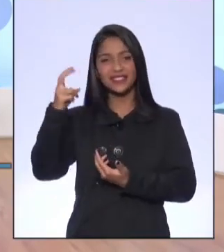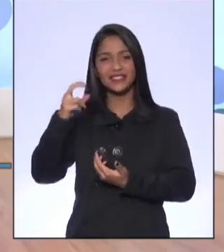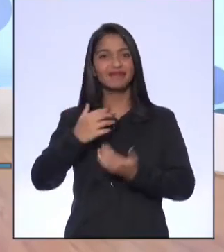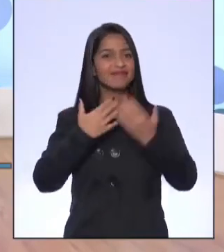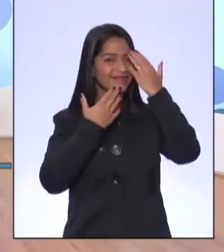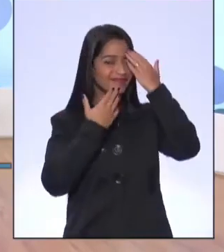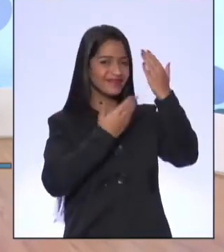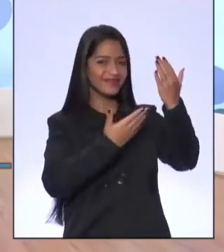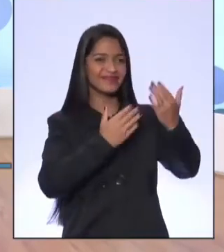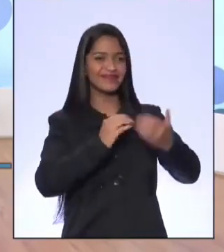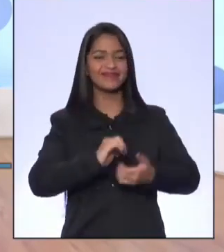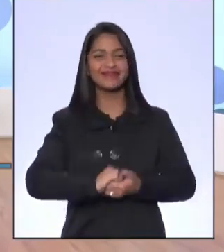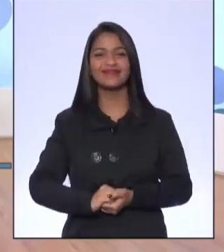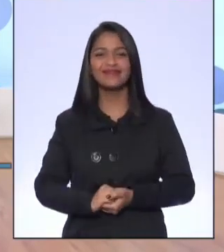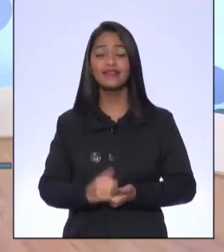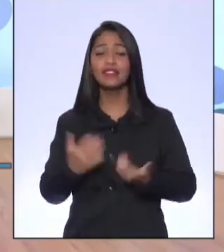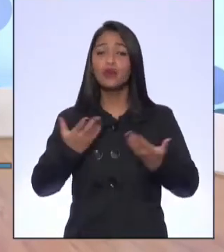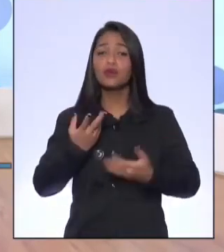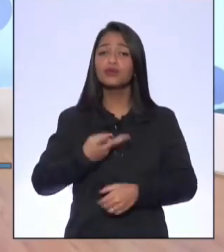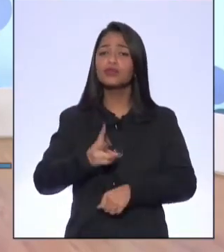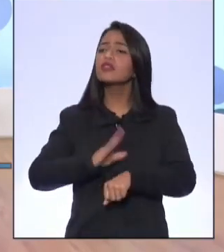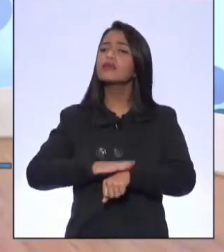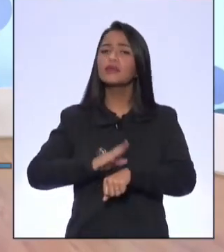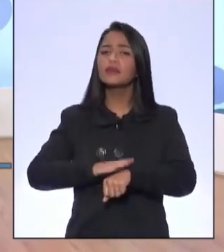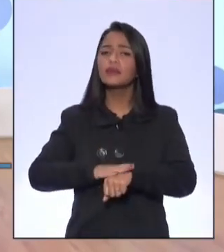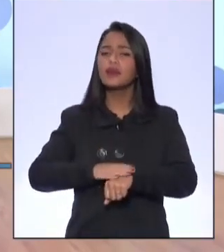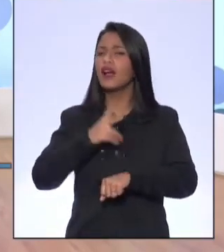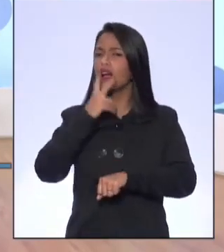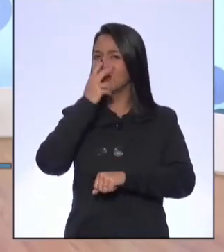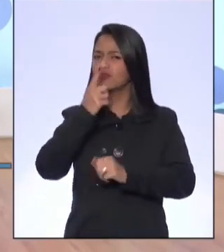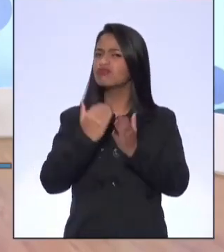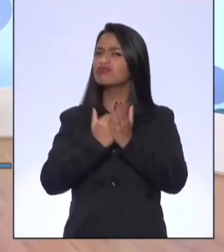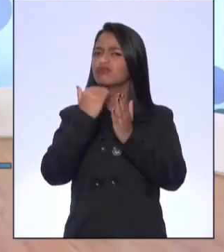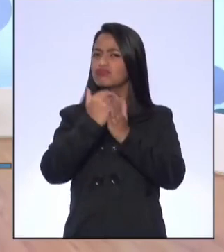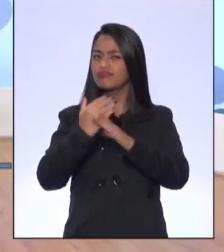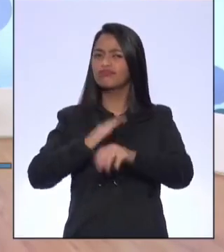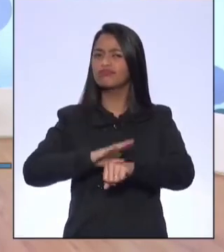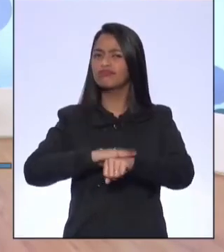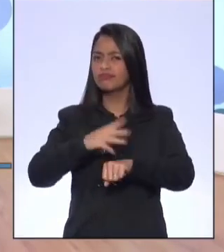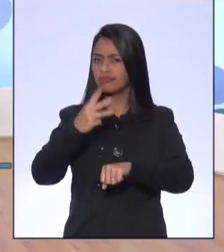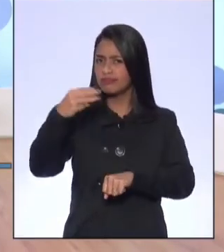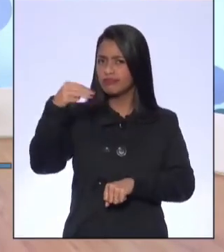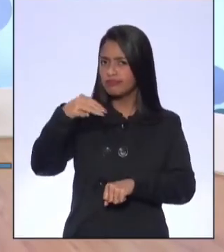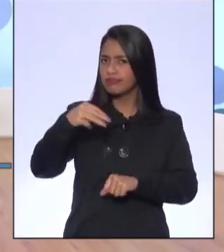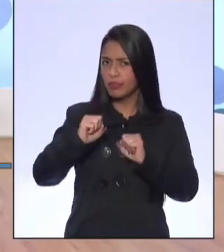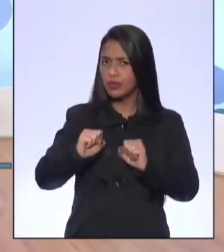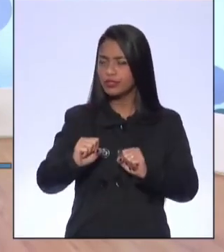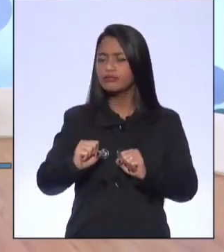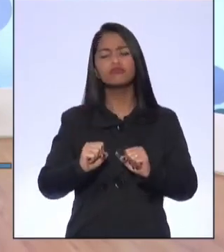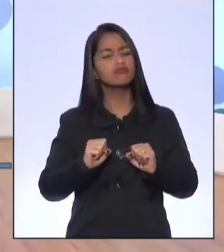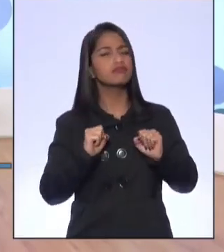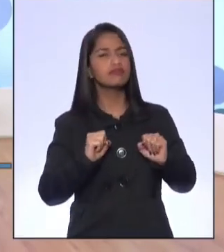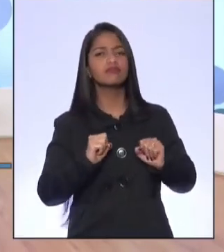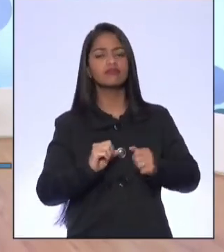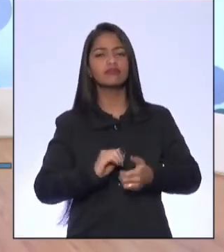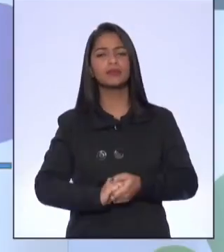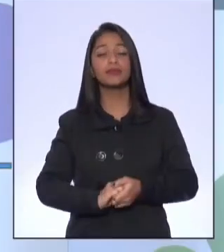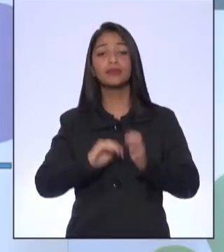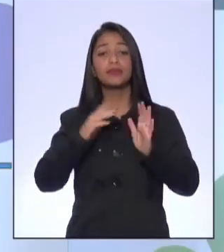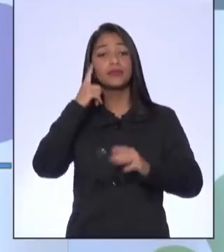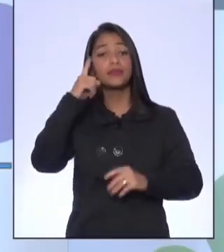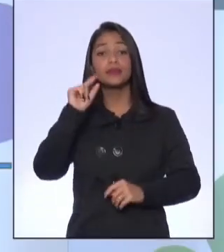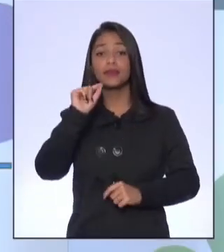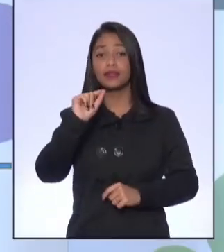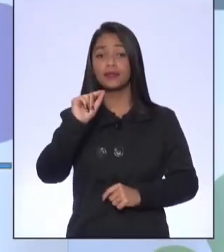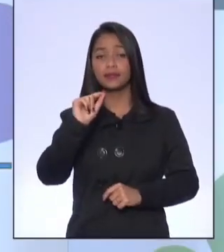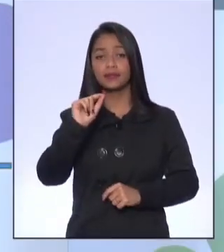Obrigado. vamos continuar aí. Quanto tempo? Acredito que essa demore até um pouquinho Uns 3 mais. minutos? Uns 3 minutos para eles, pode ser? Pode ser. Pessoal, lembrando que a